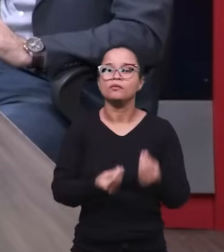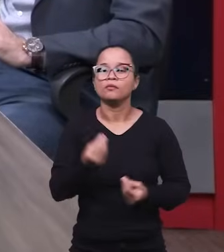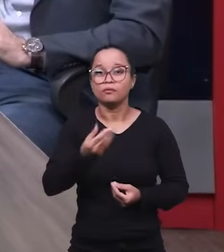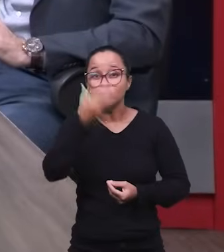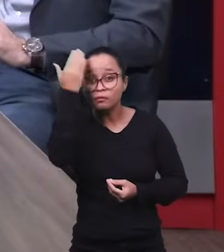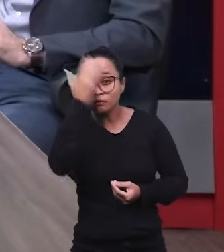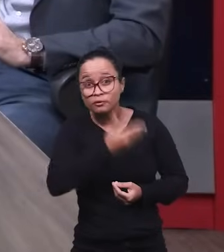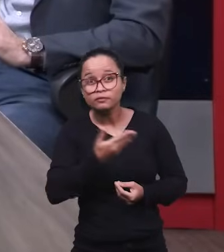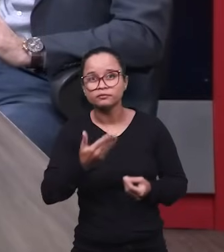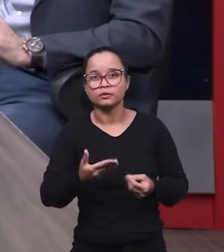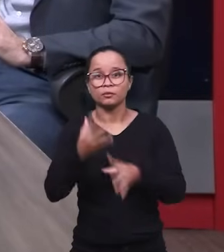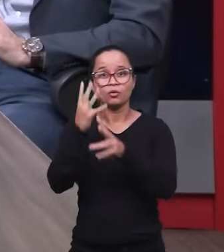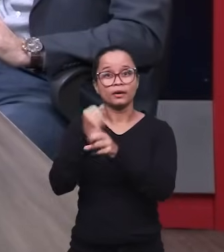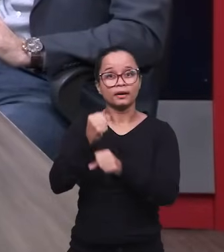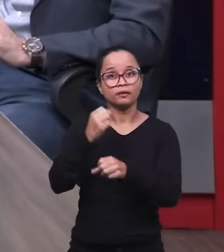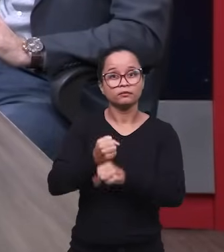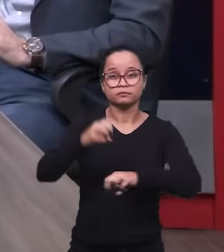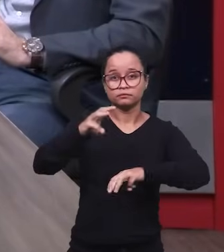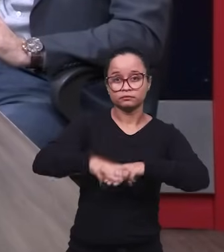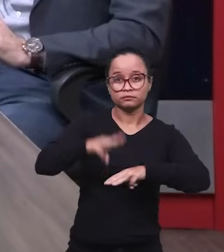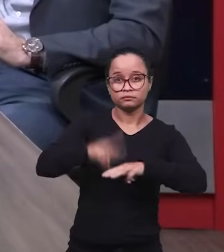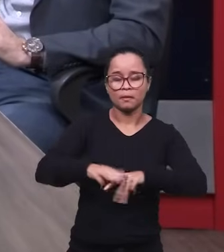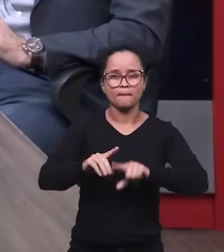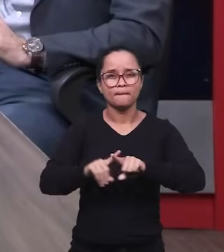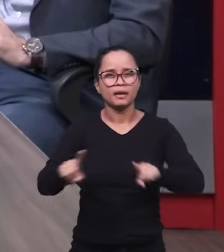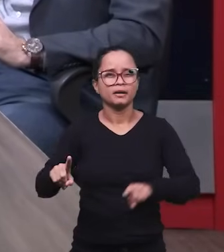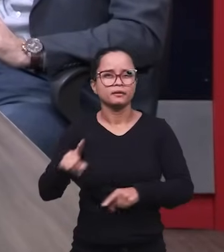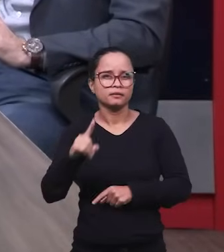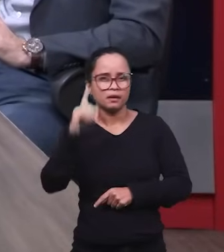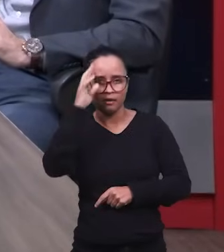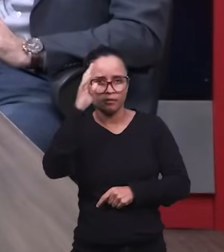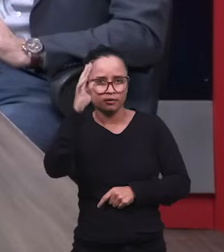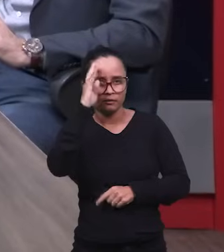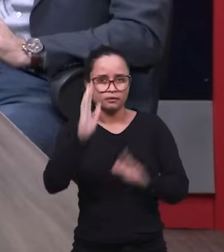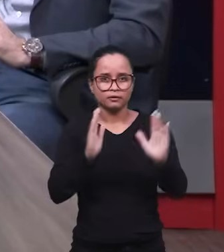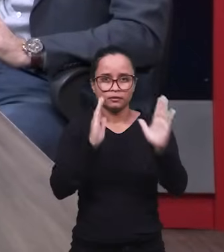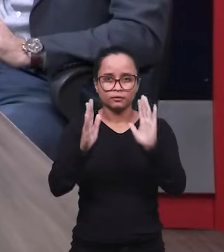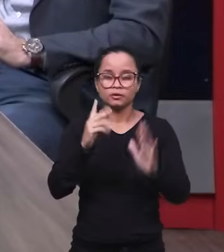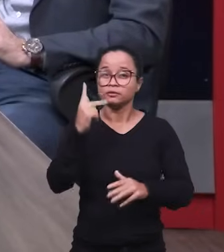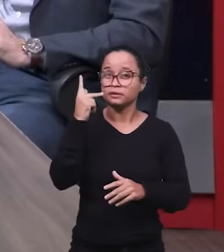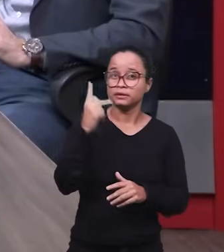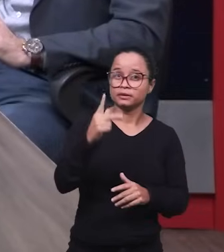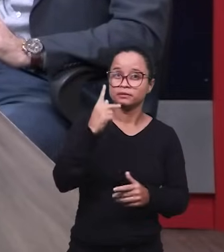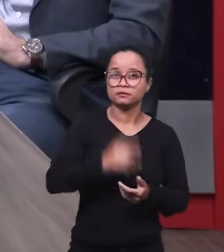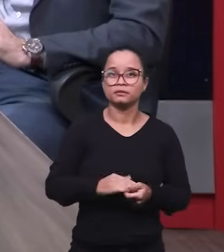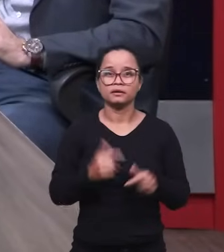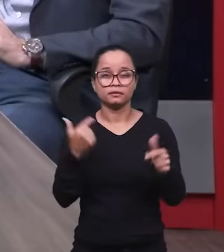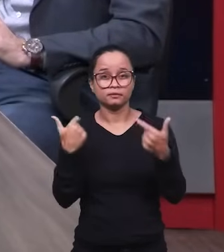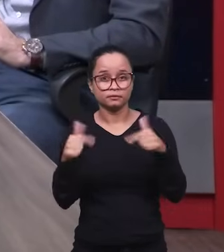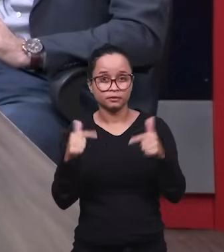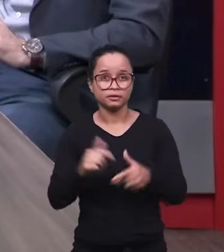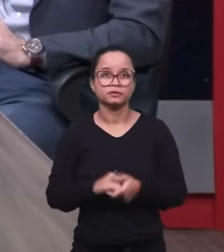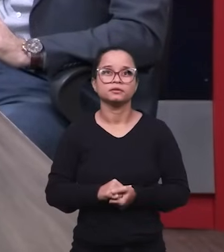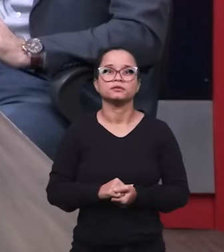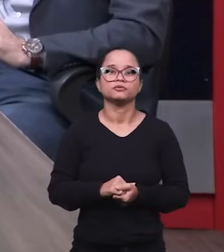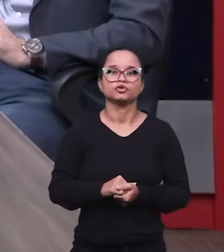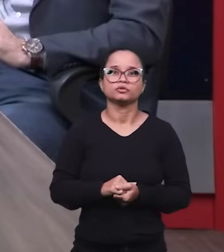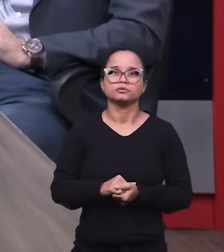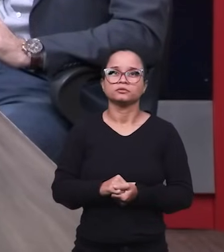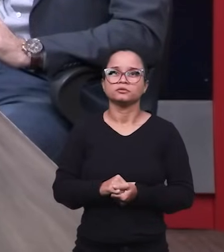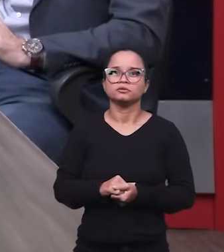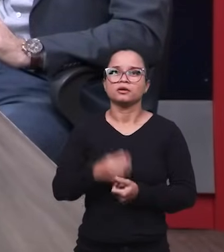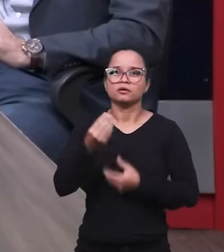comprovar a relatividade por cálculos matemáticos. Mas imagina que na época dele, ele trabalhando no escritório de